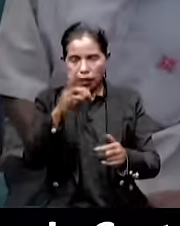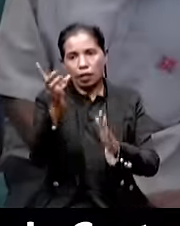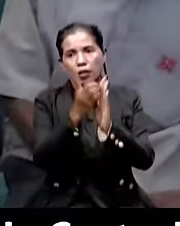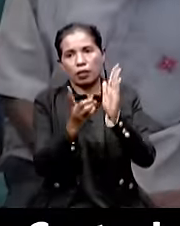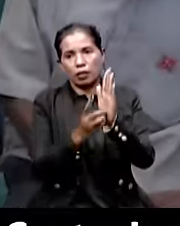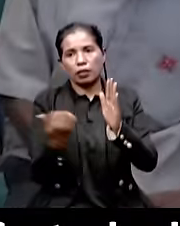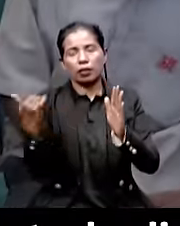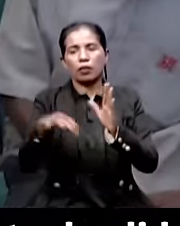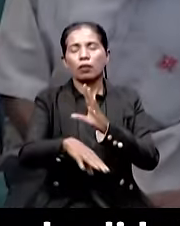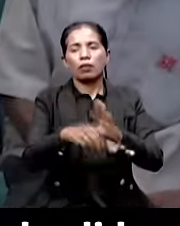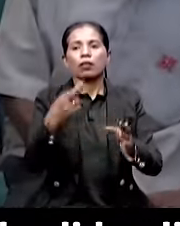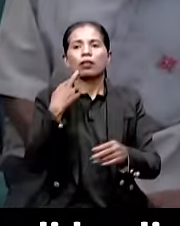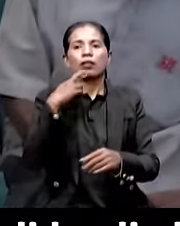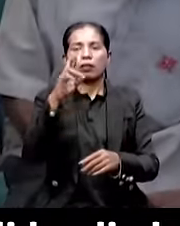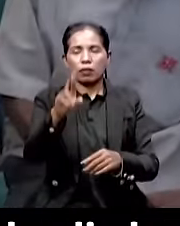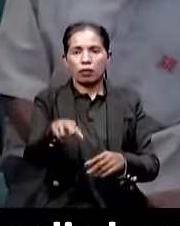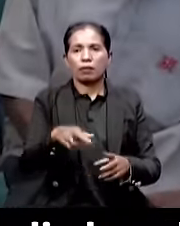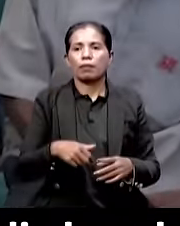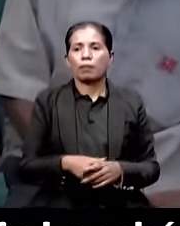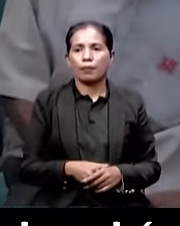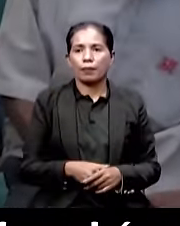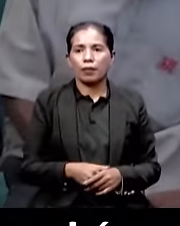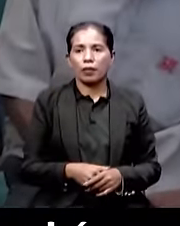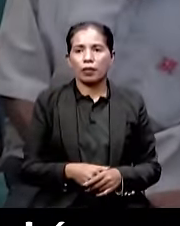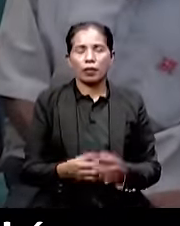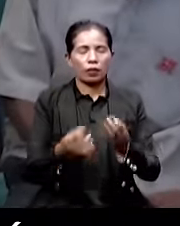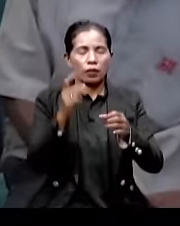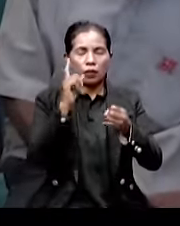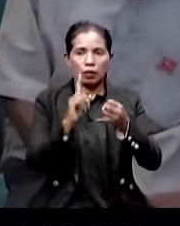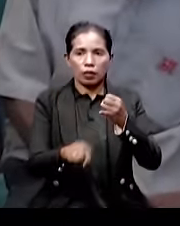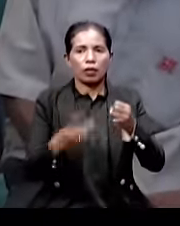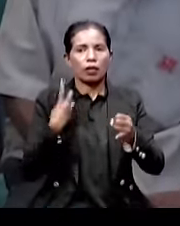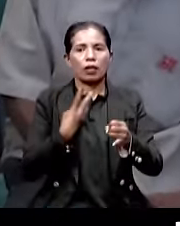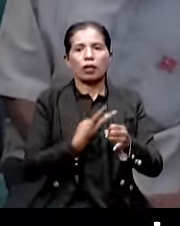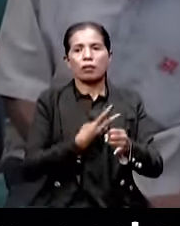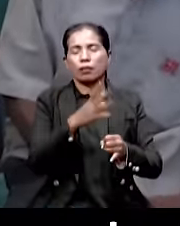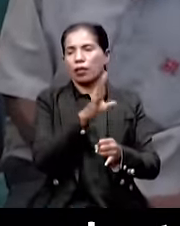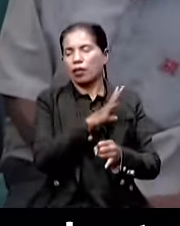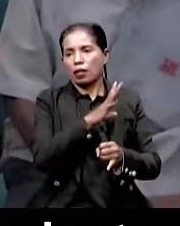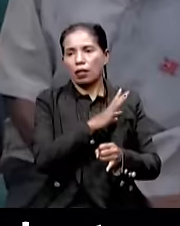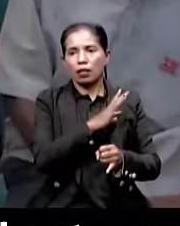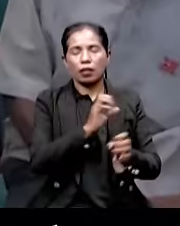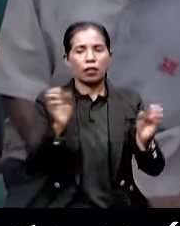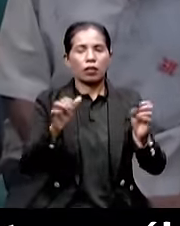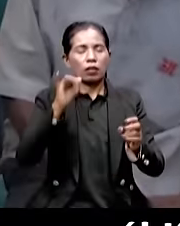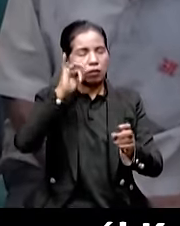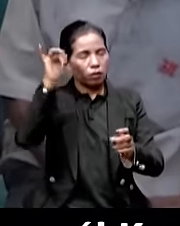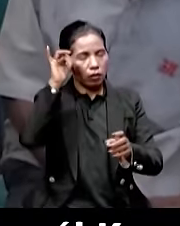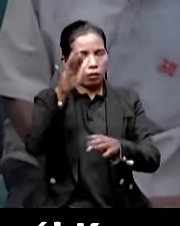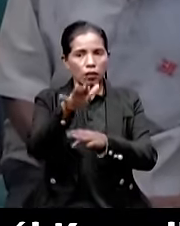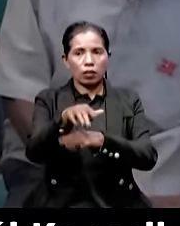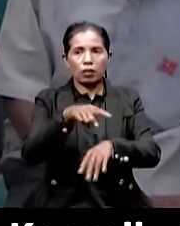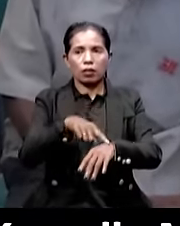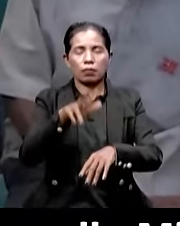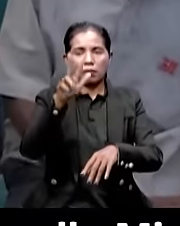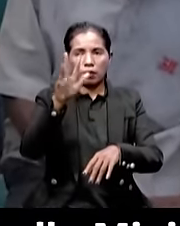ne besira poti ne resultado. No fin amla am hin hin la etan to horse clock right to cut so